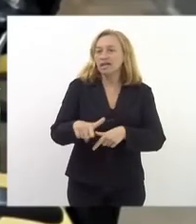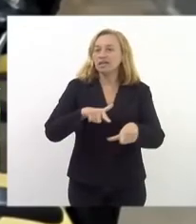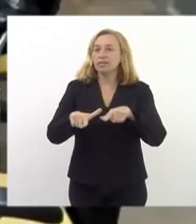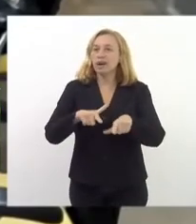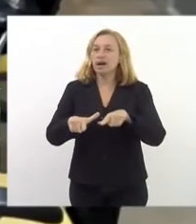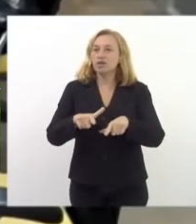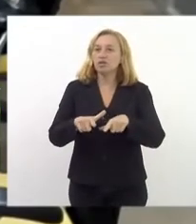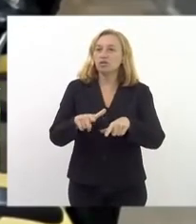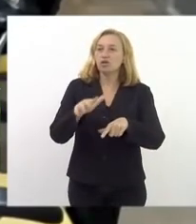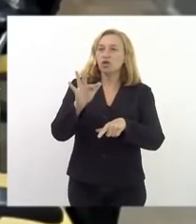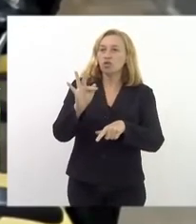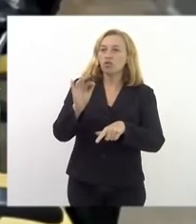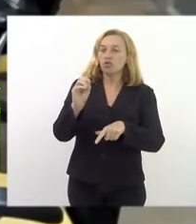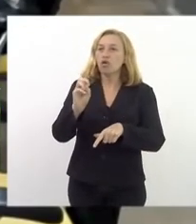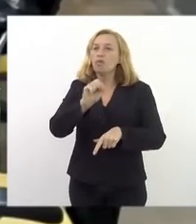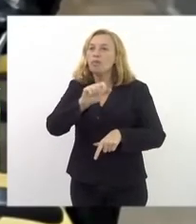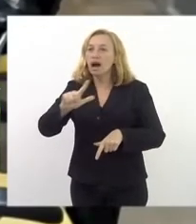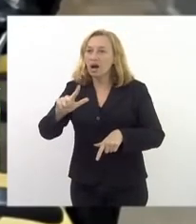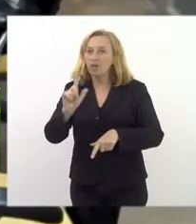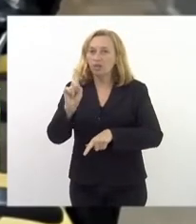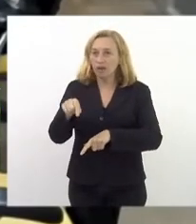né,